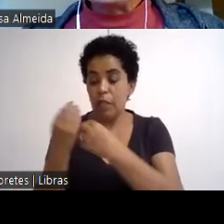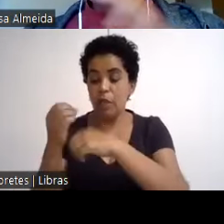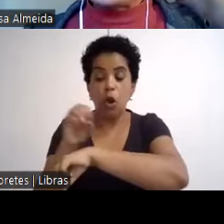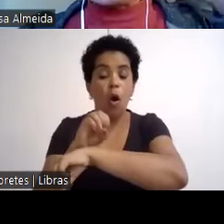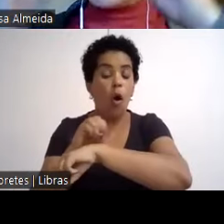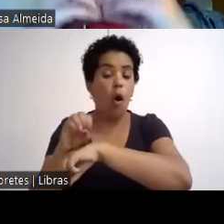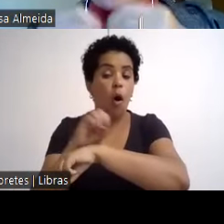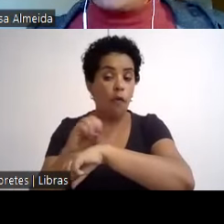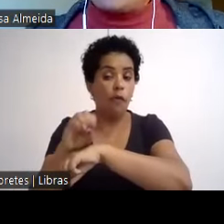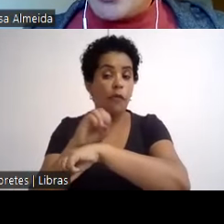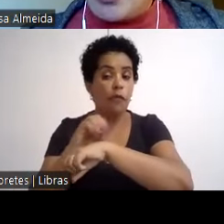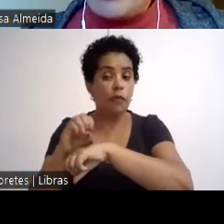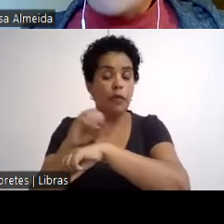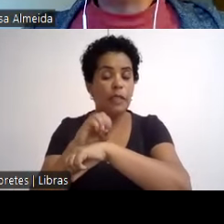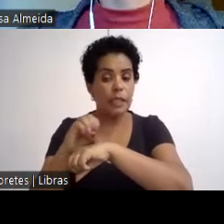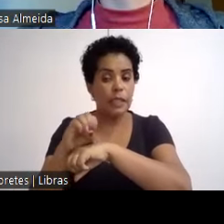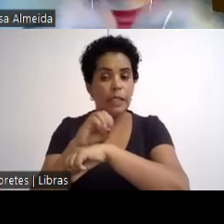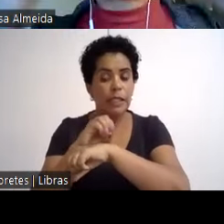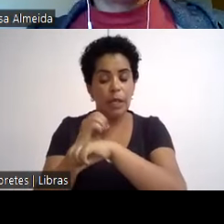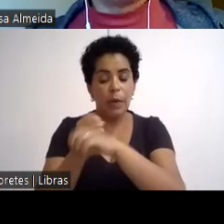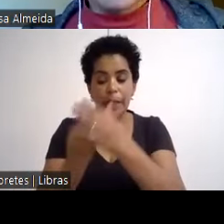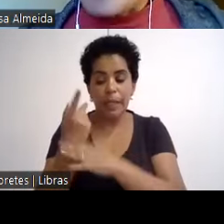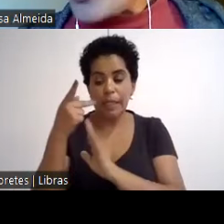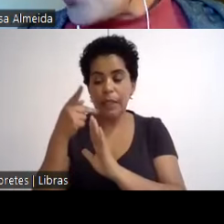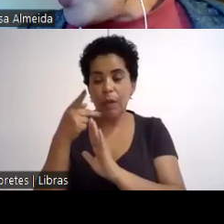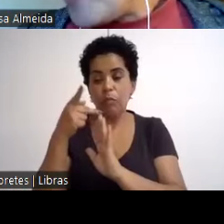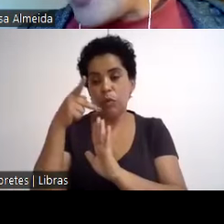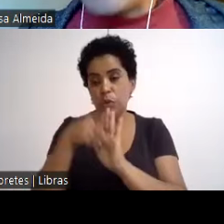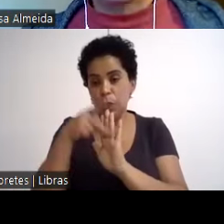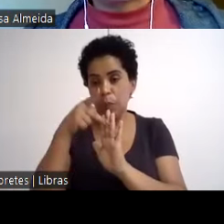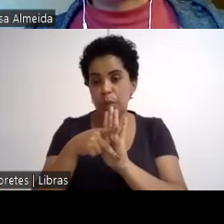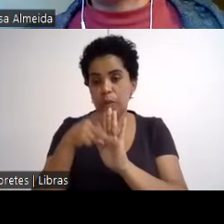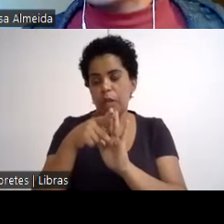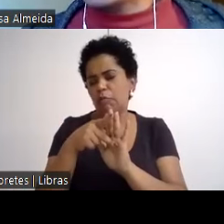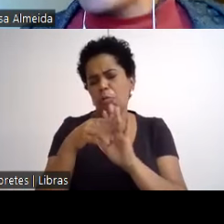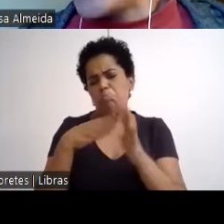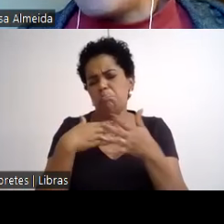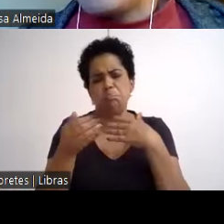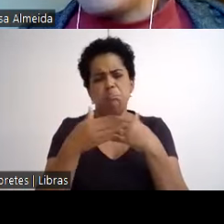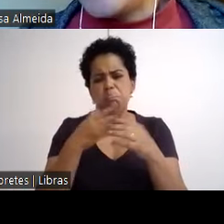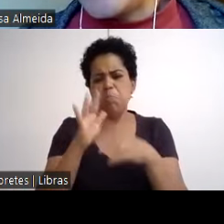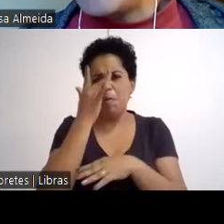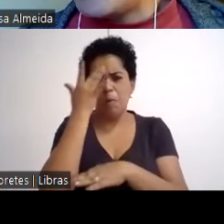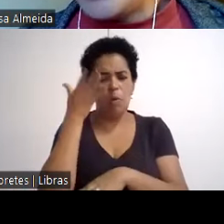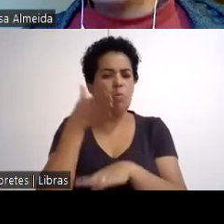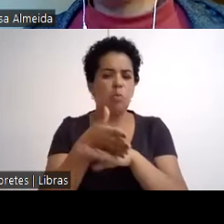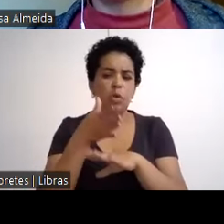de cocriação do plano, então também qualquer pessoa podia participar, não precisava ser somente